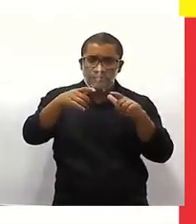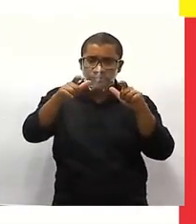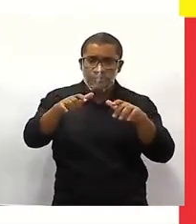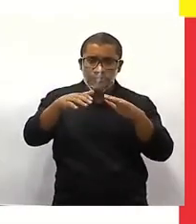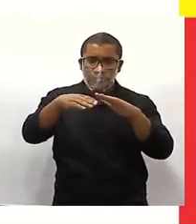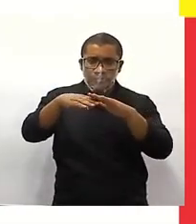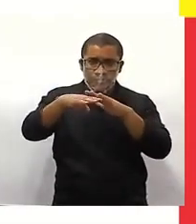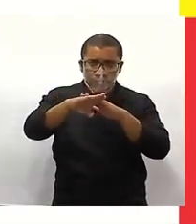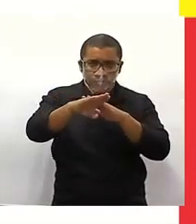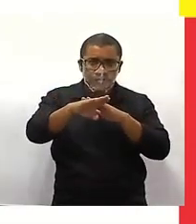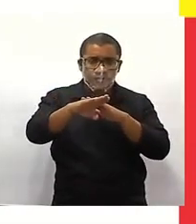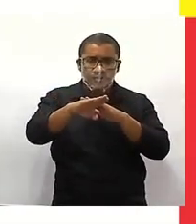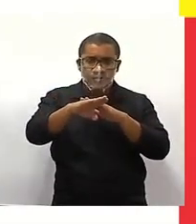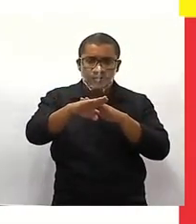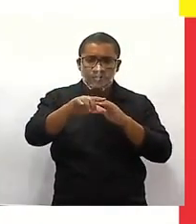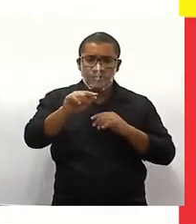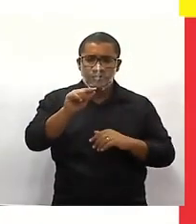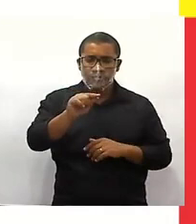sedimentar aluvial,